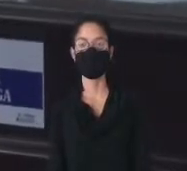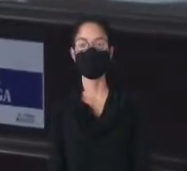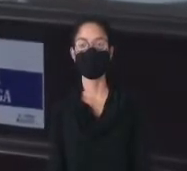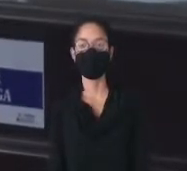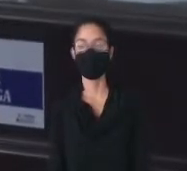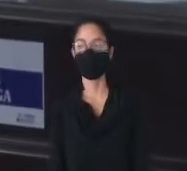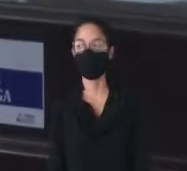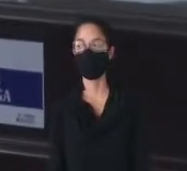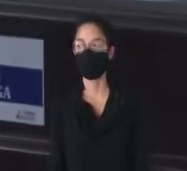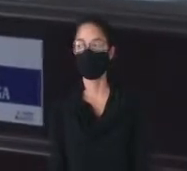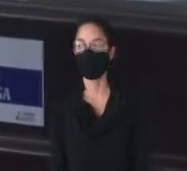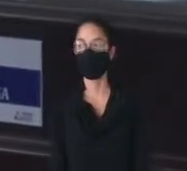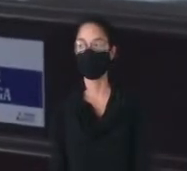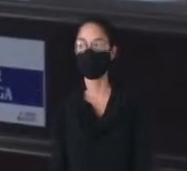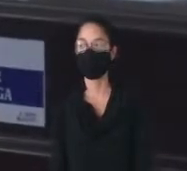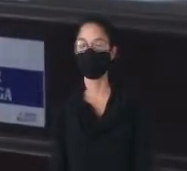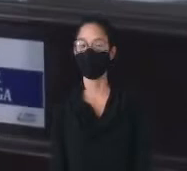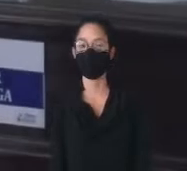E aí